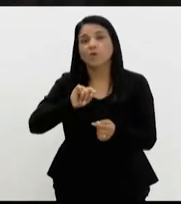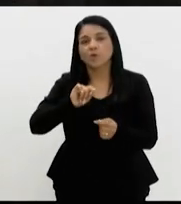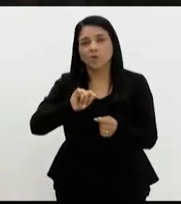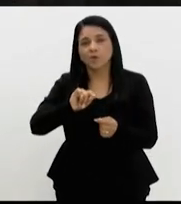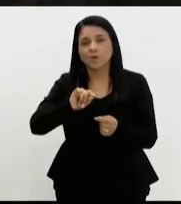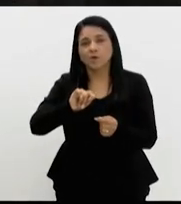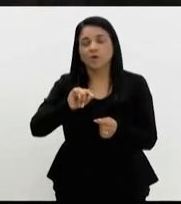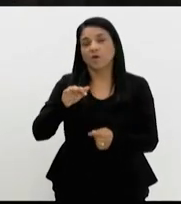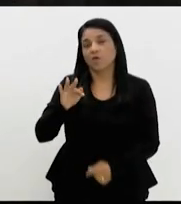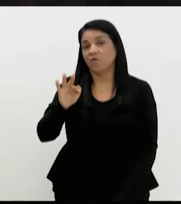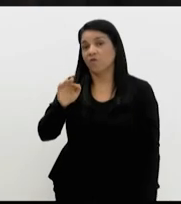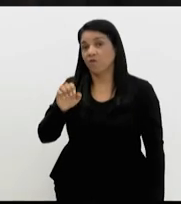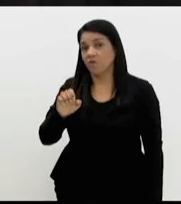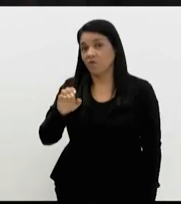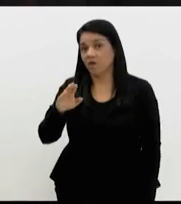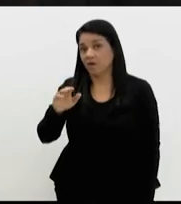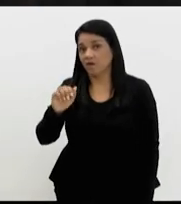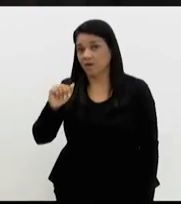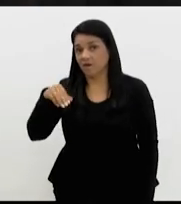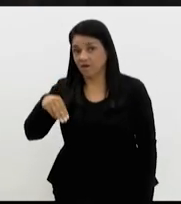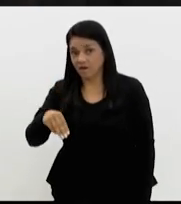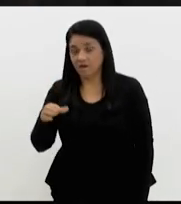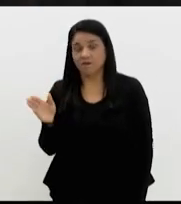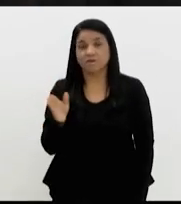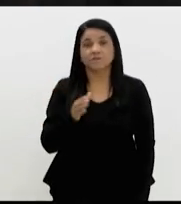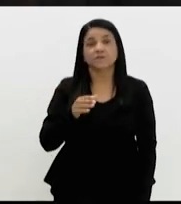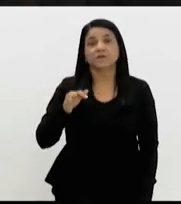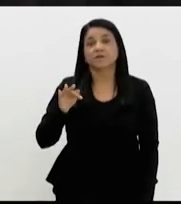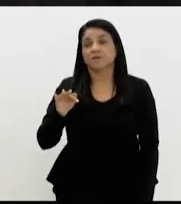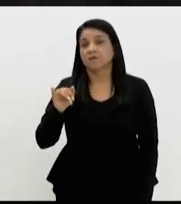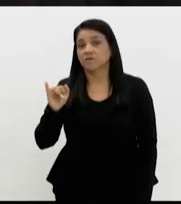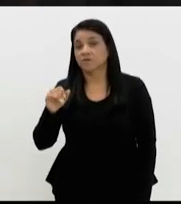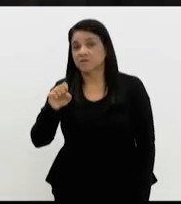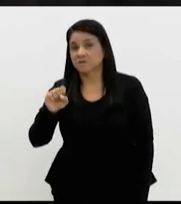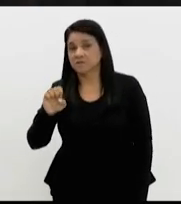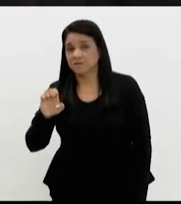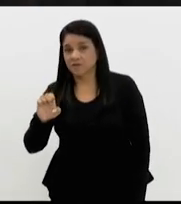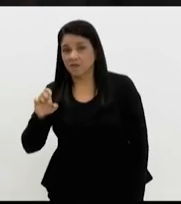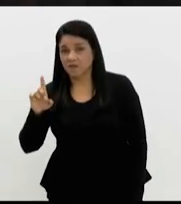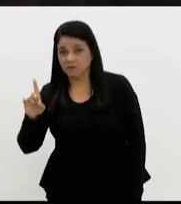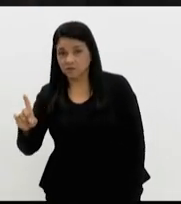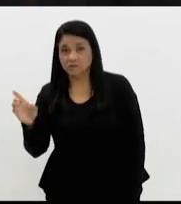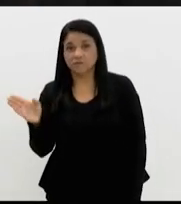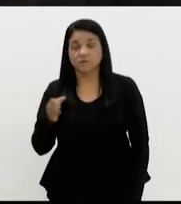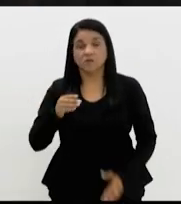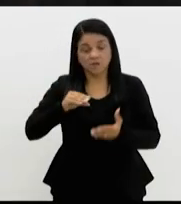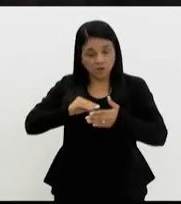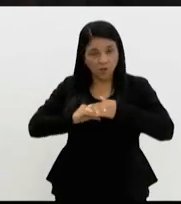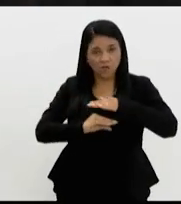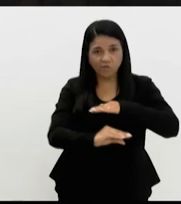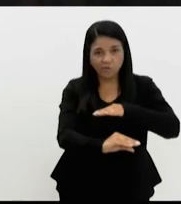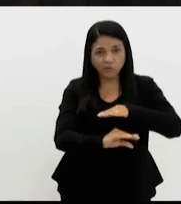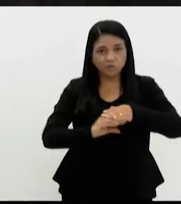ao FECAM, ao FISED e ao Fundo Soberano.